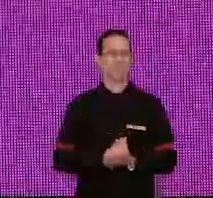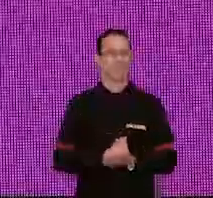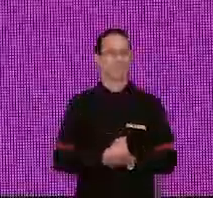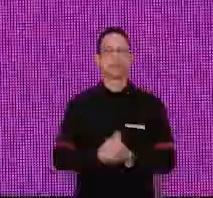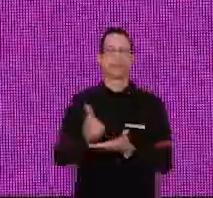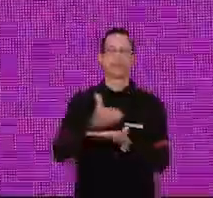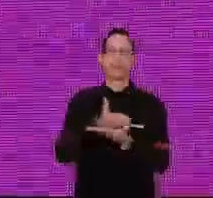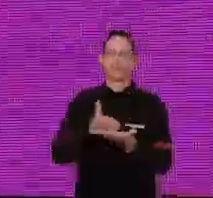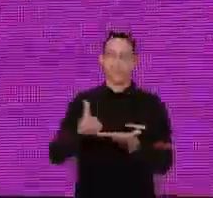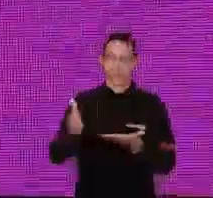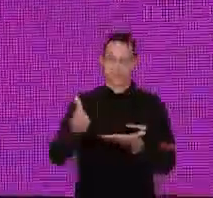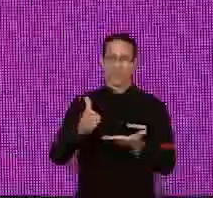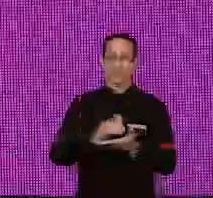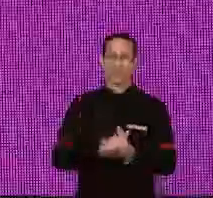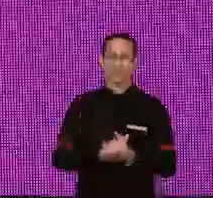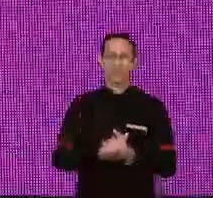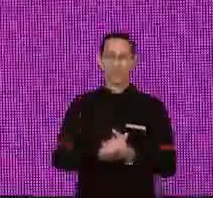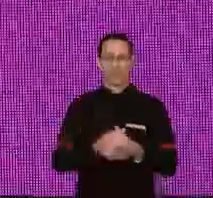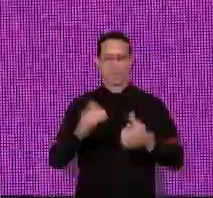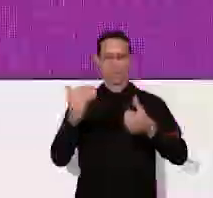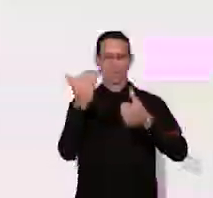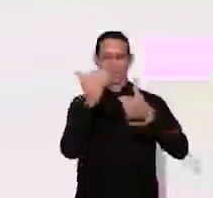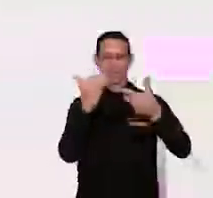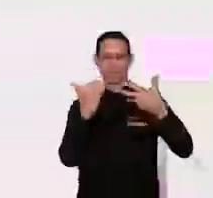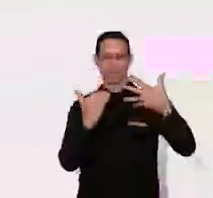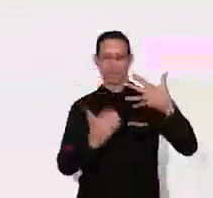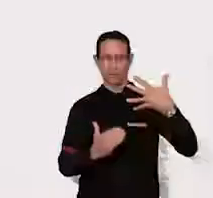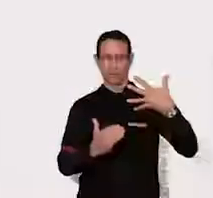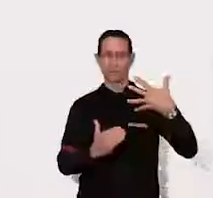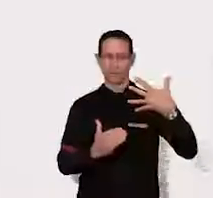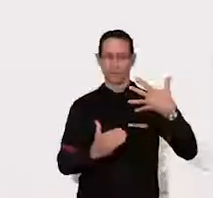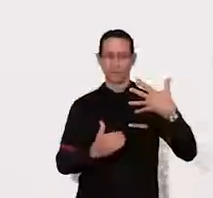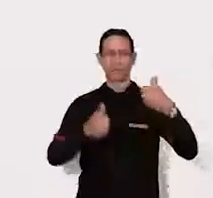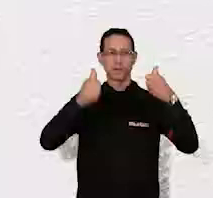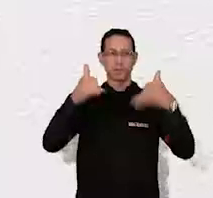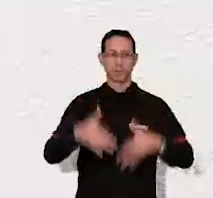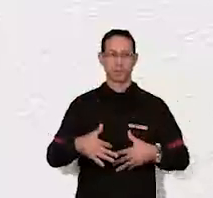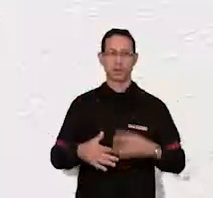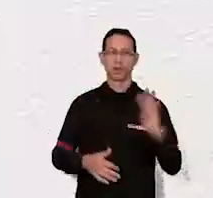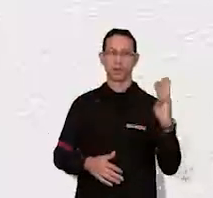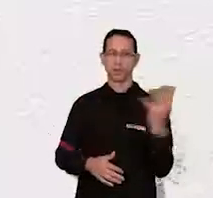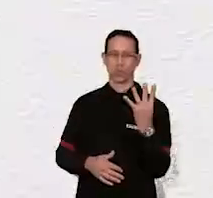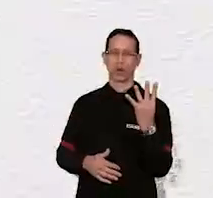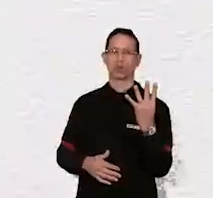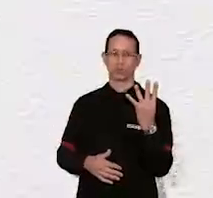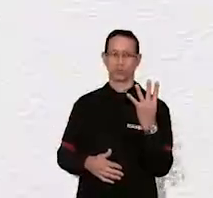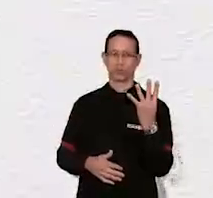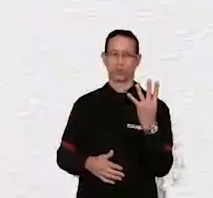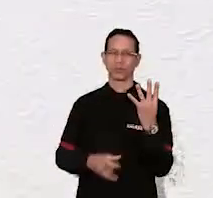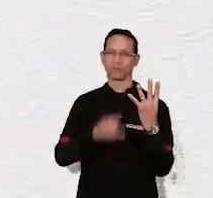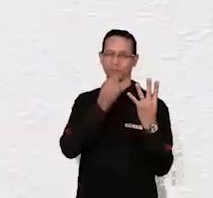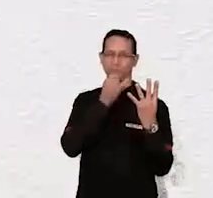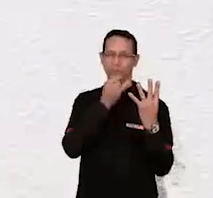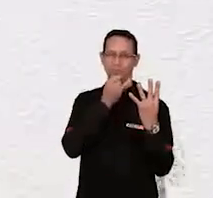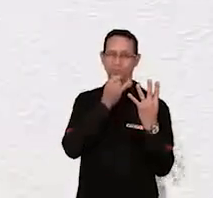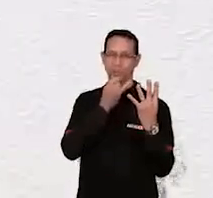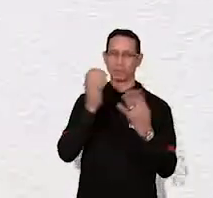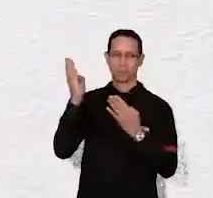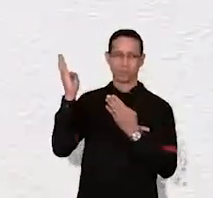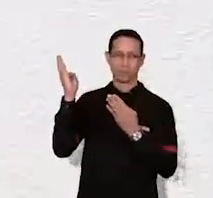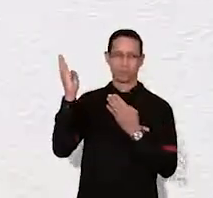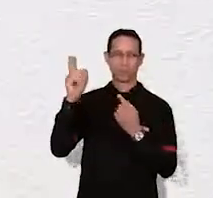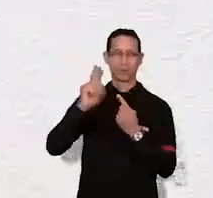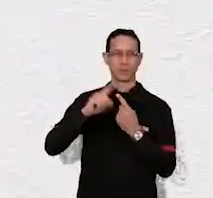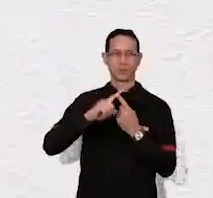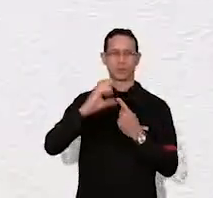pode começar classificando as otites. Hoje nós vamos falar, então, de 4 tipos de otite. A otite